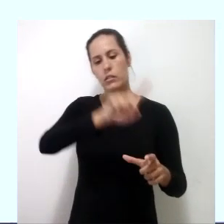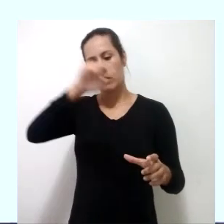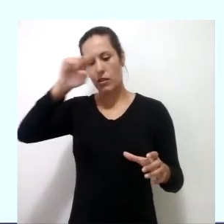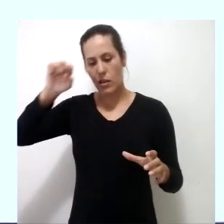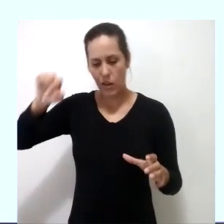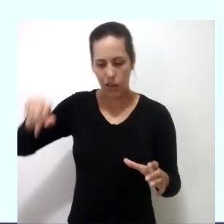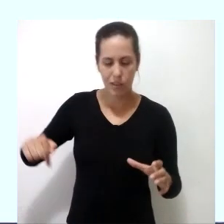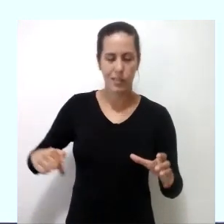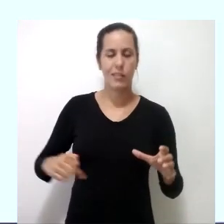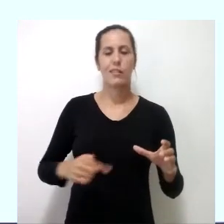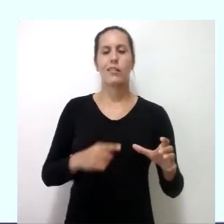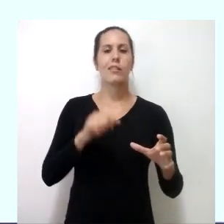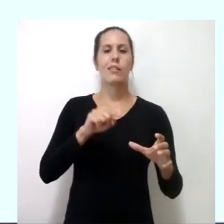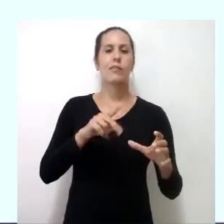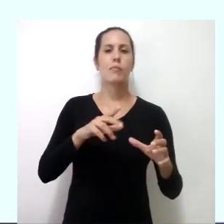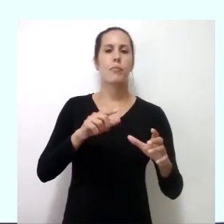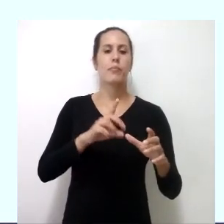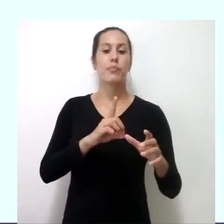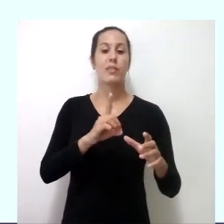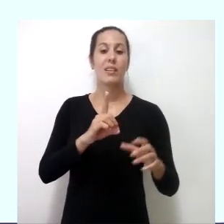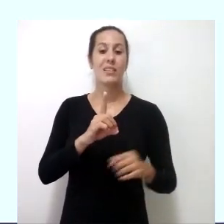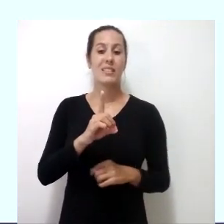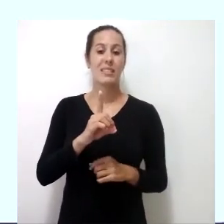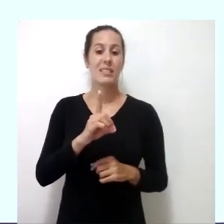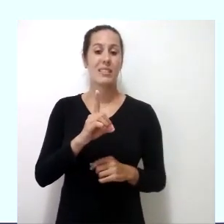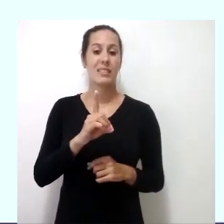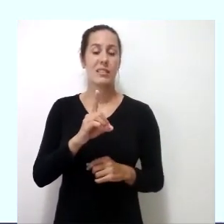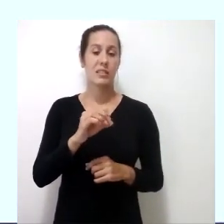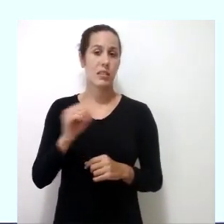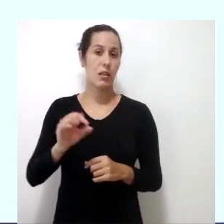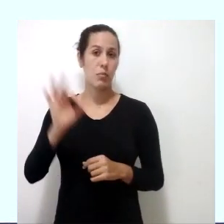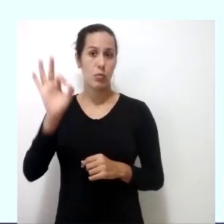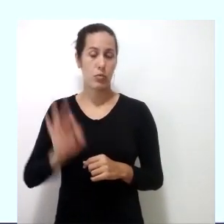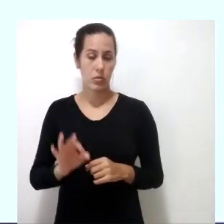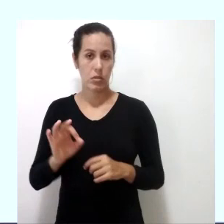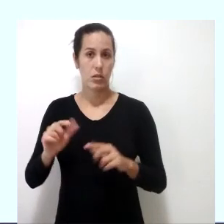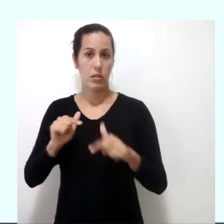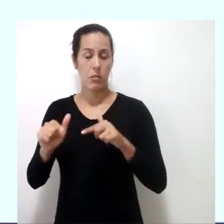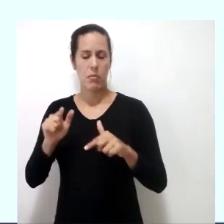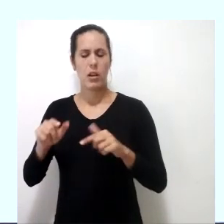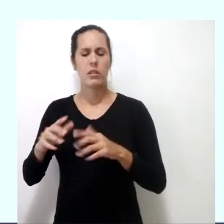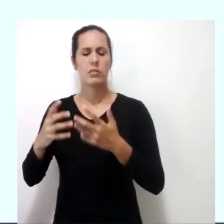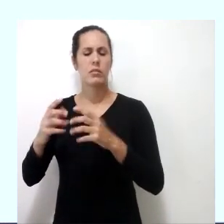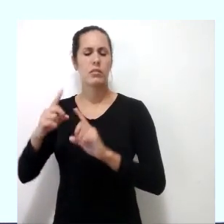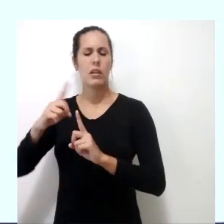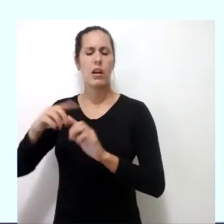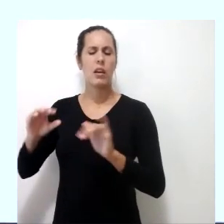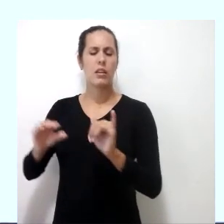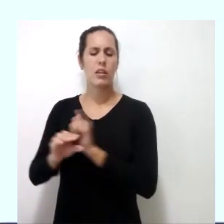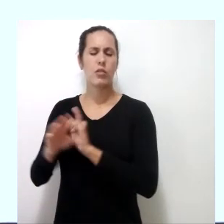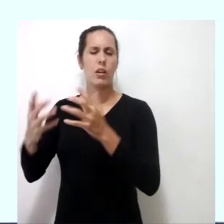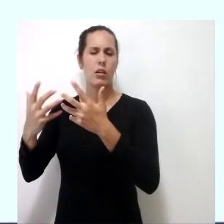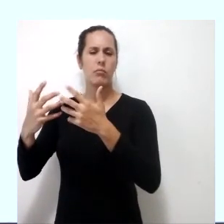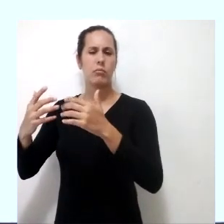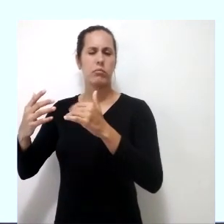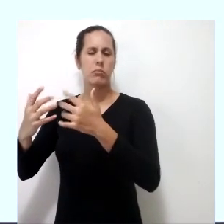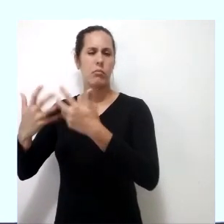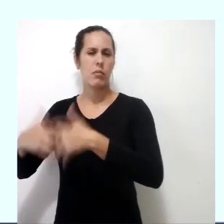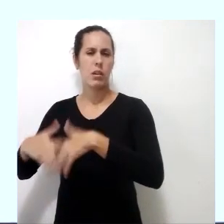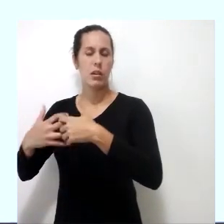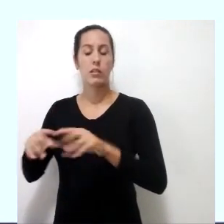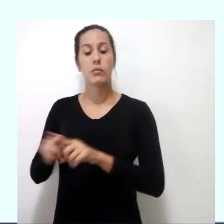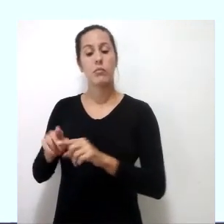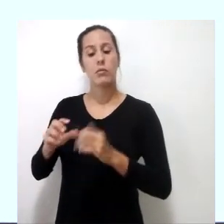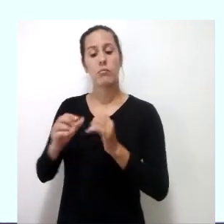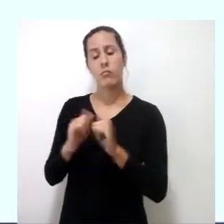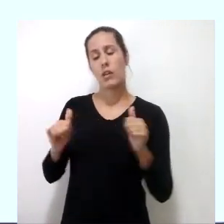determinado trabalho de não ser 100% aproveitado, né? Essa energia mecânica e essa